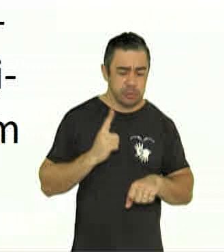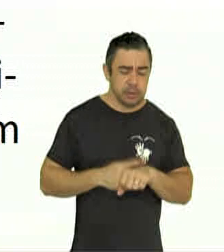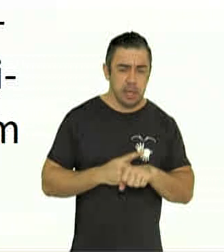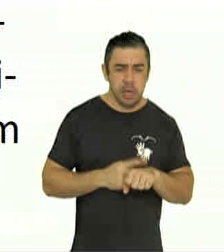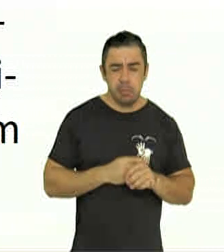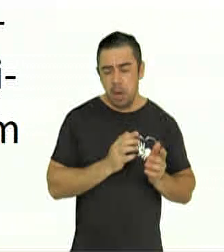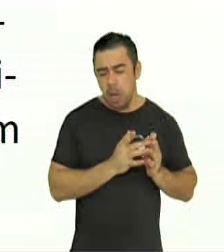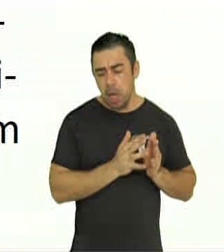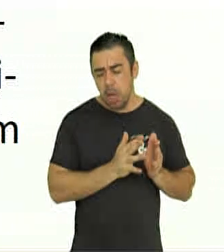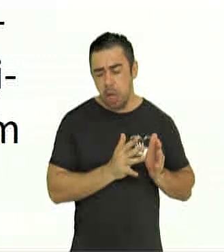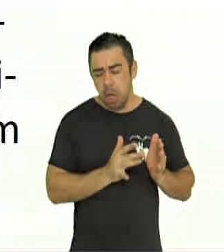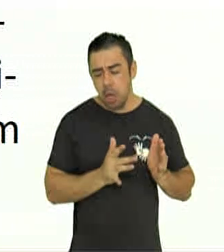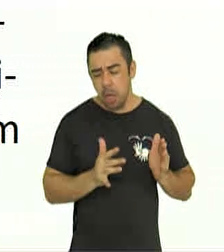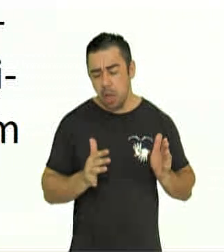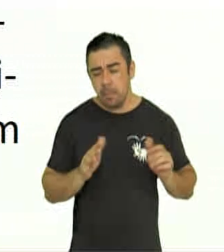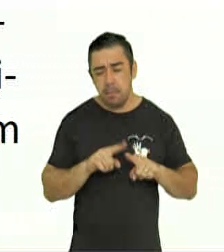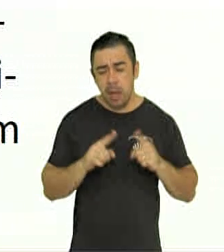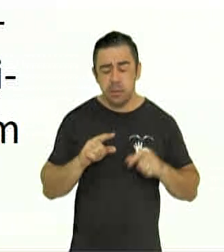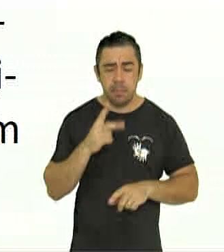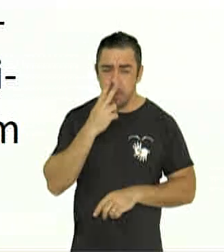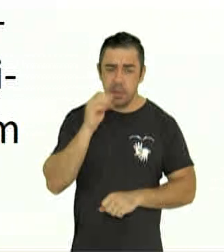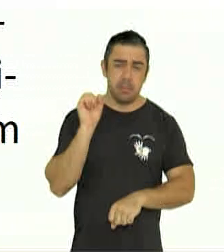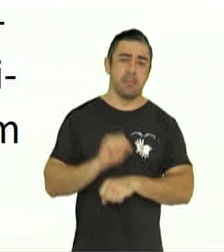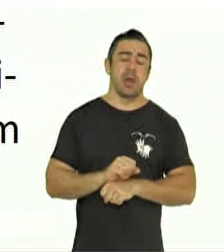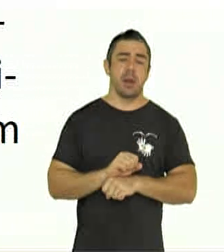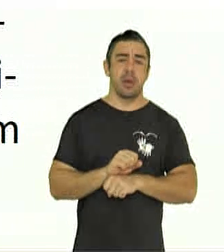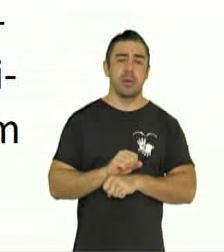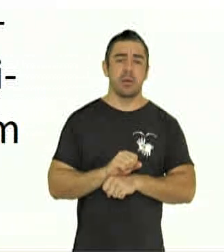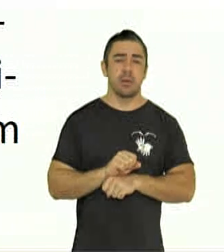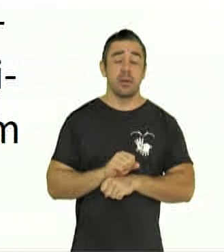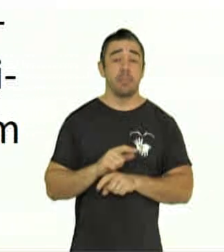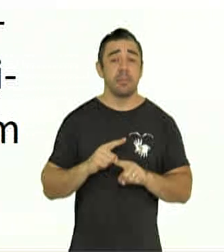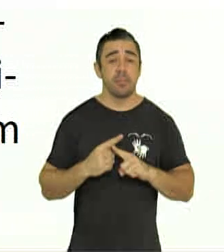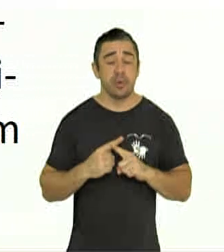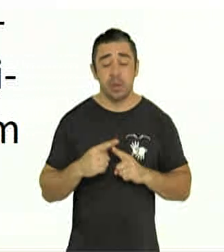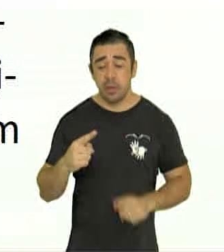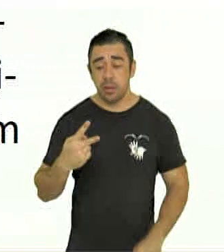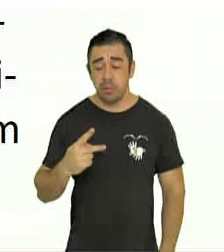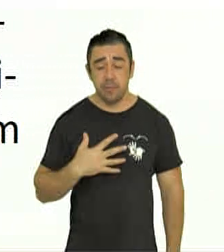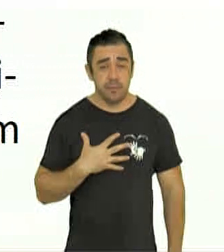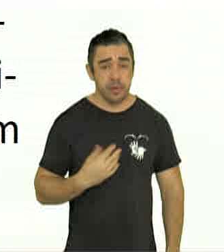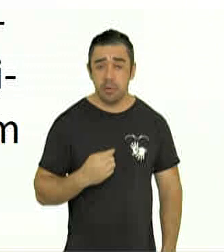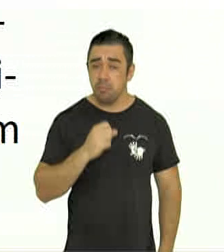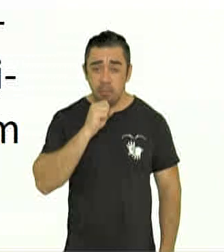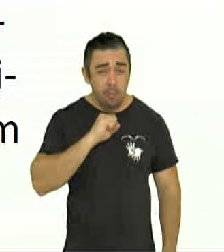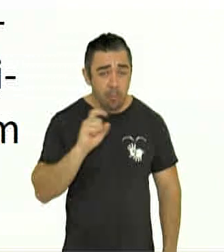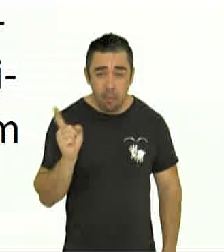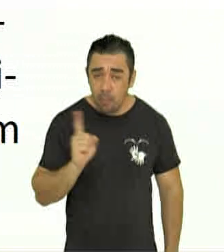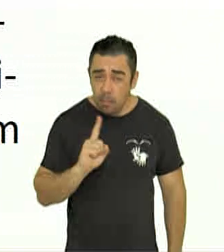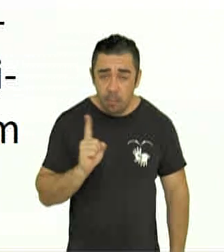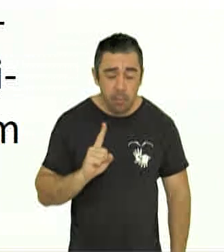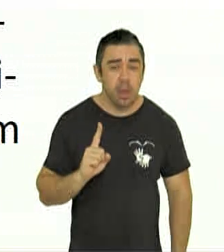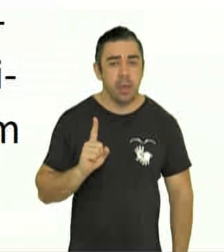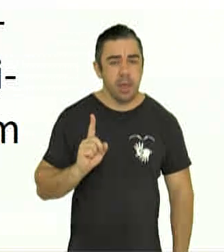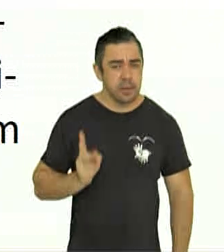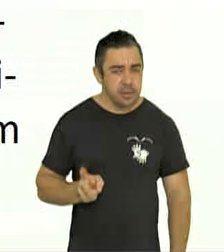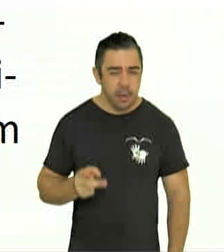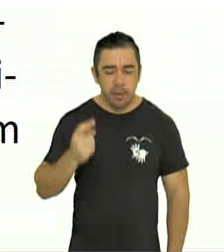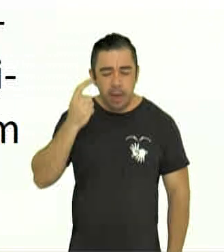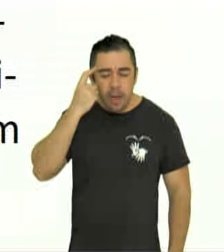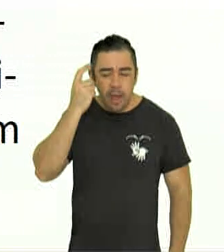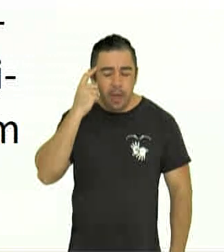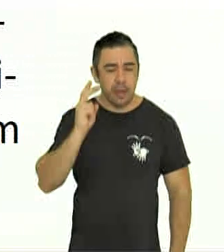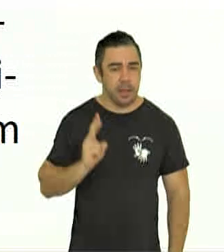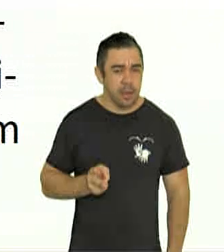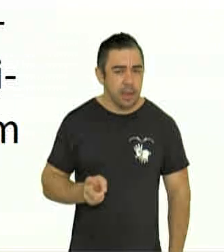passando? Está sempre no mesmo lugar, mas há uma razão, o seu filho não envelhece. E além da cabeça, que é sempre a mesma,